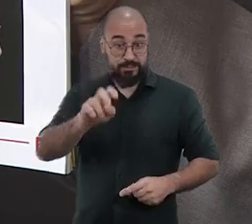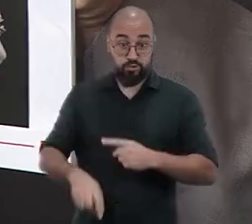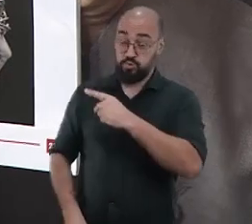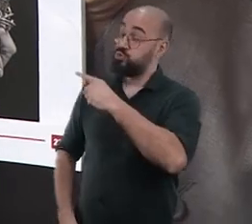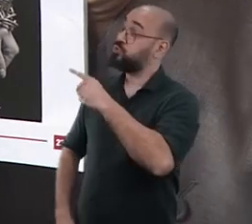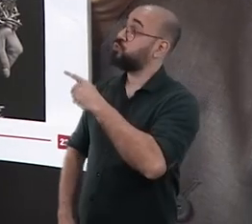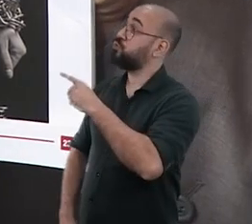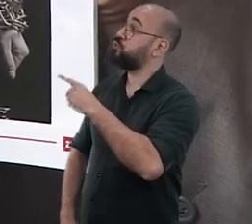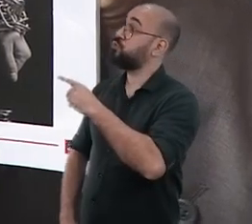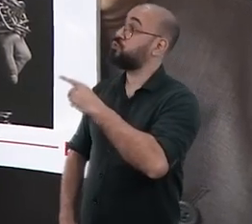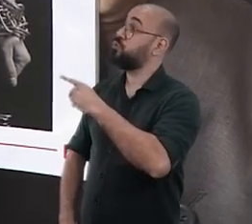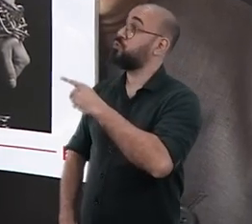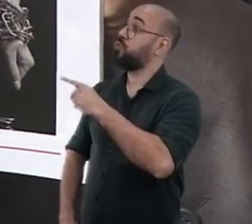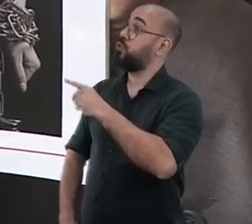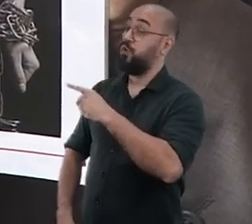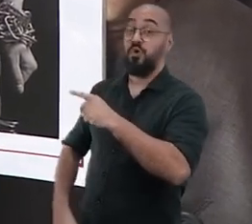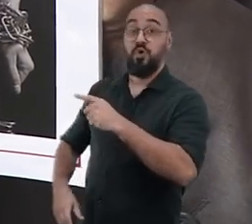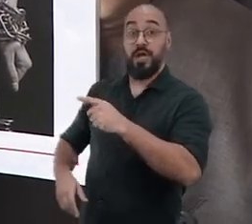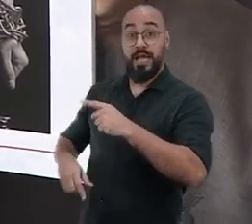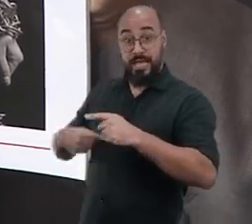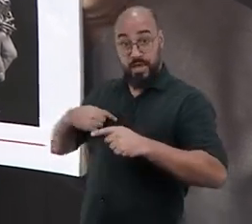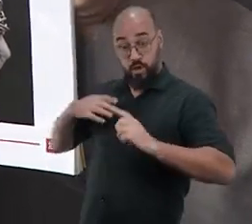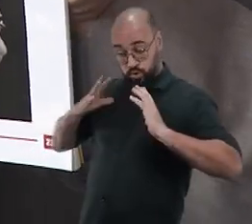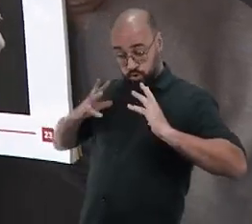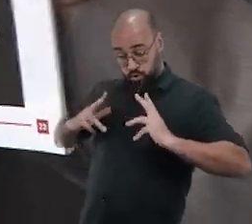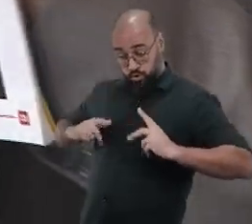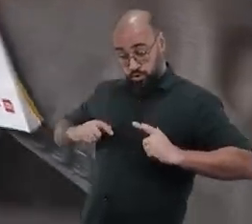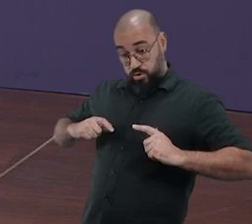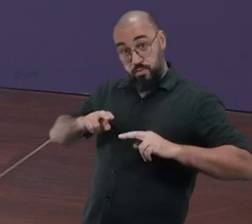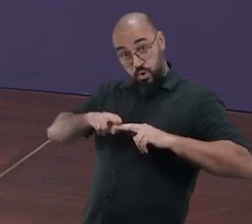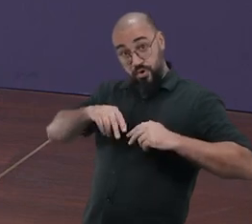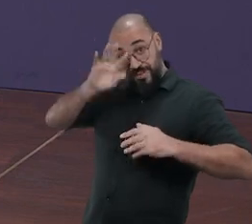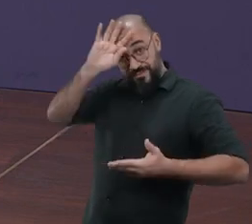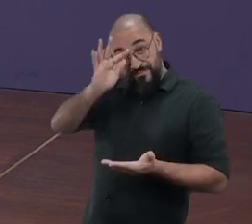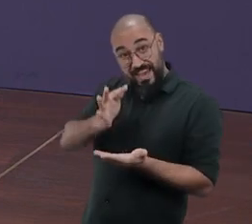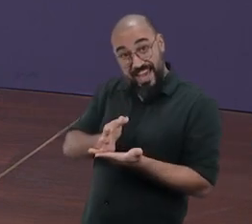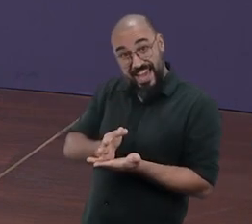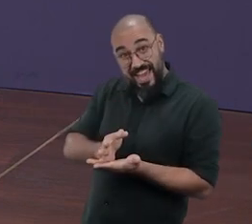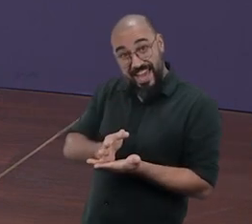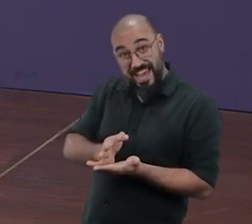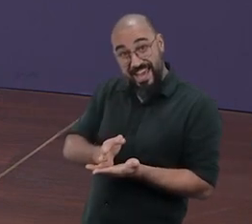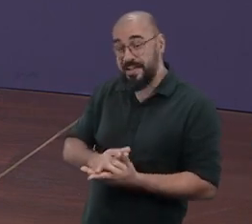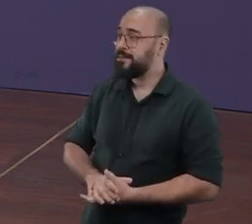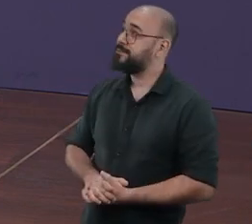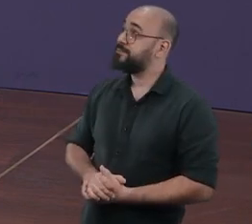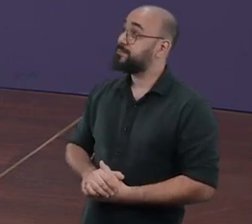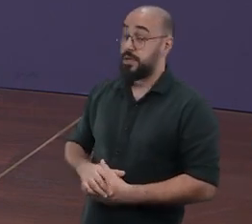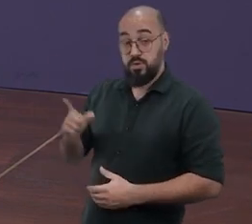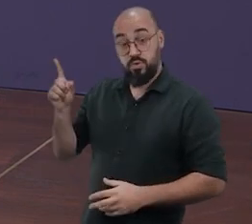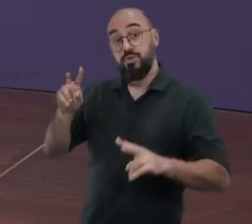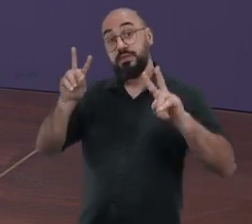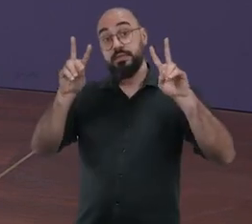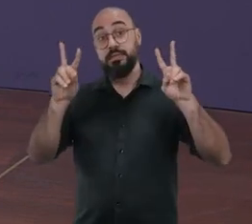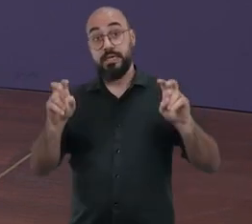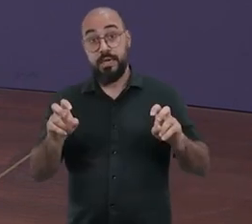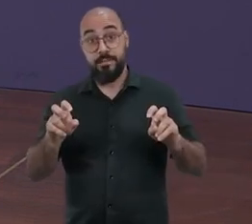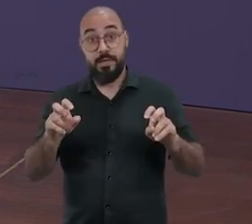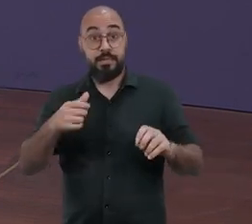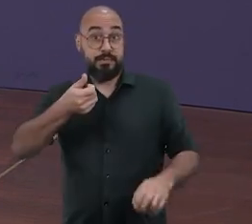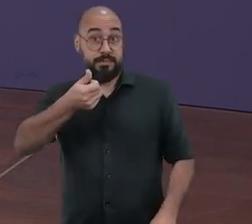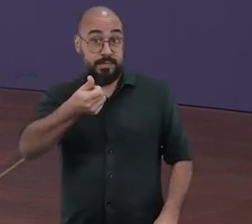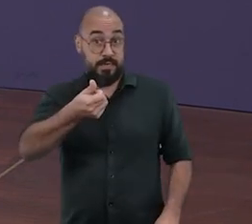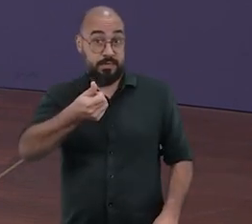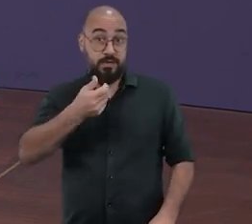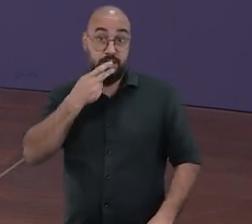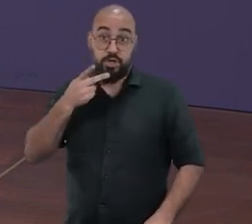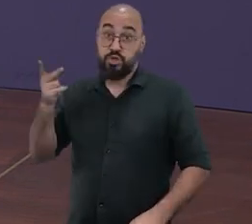é justificação pela fé. Depois, o tema número 6, ele vai falar